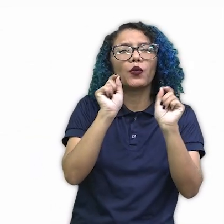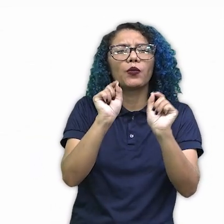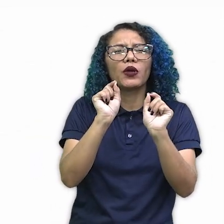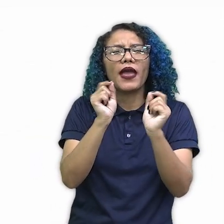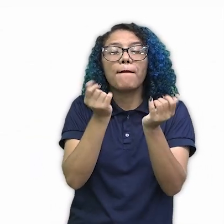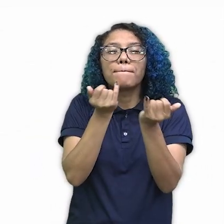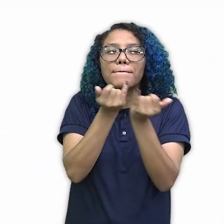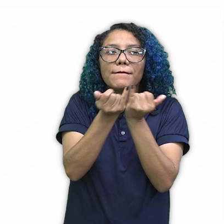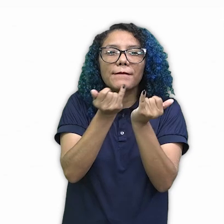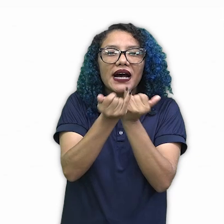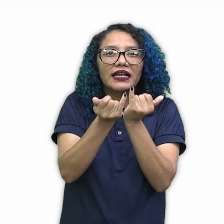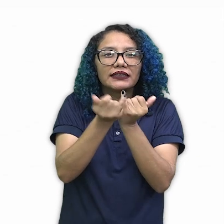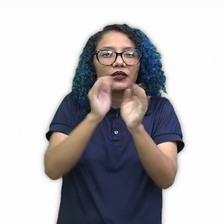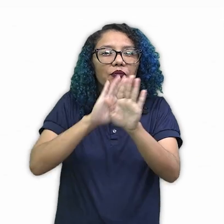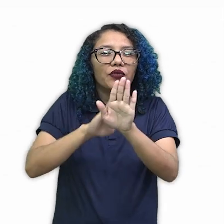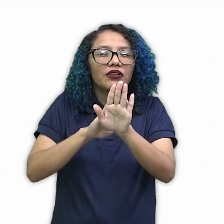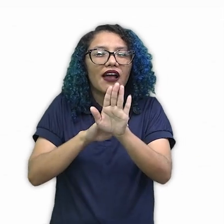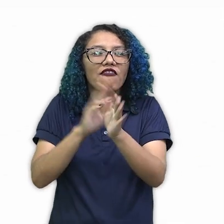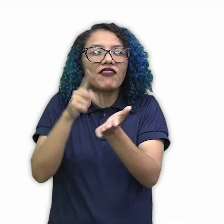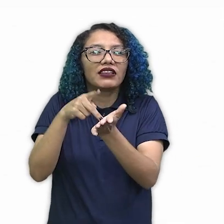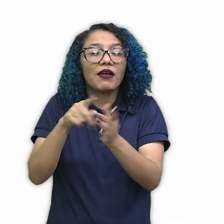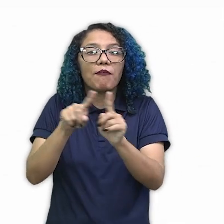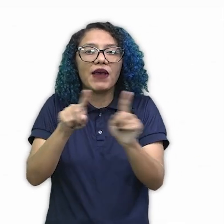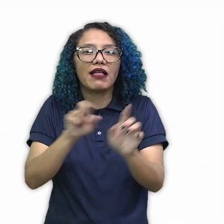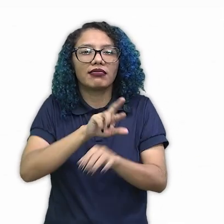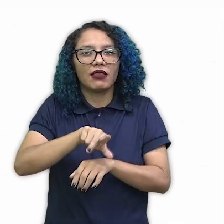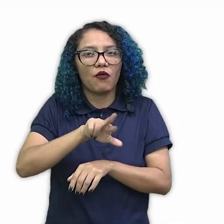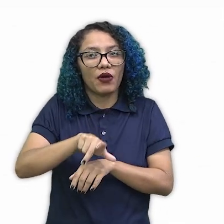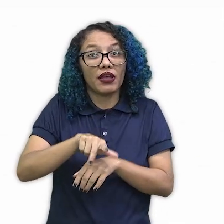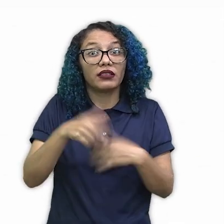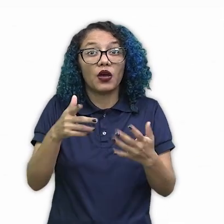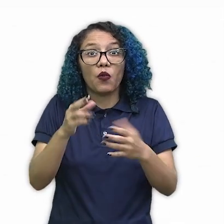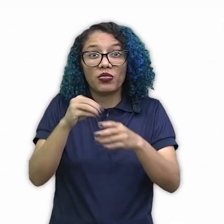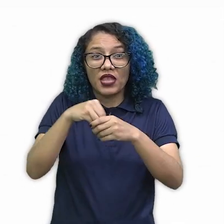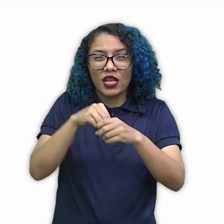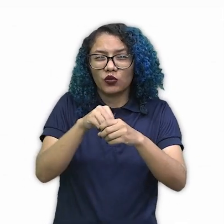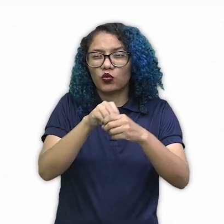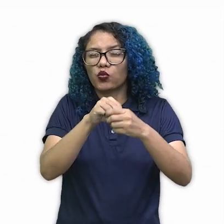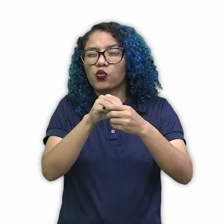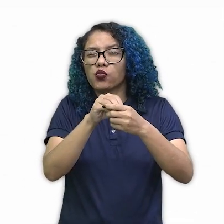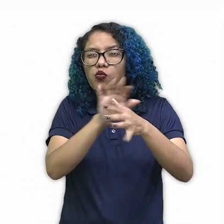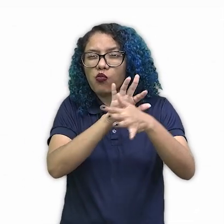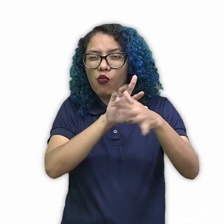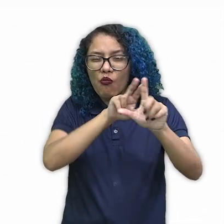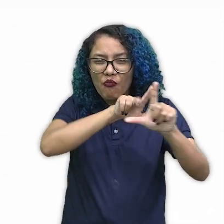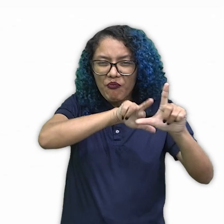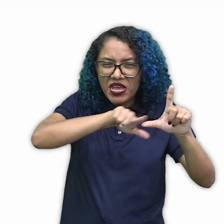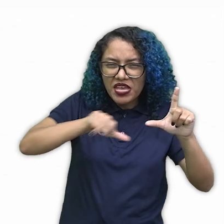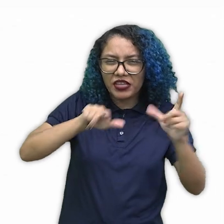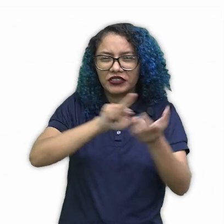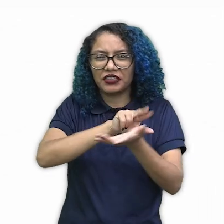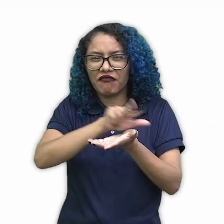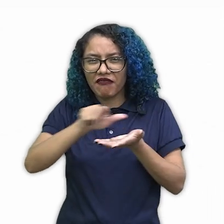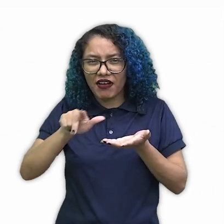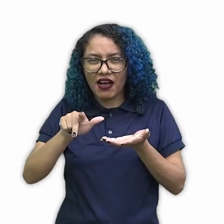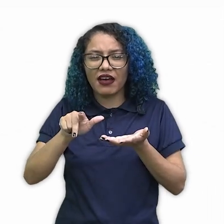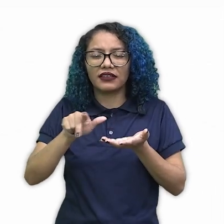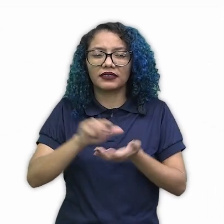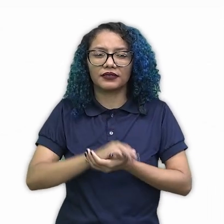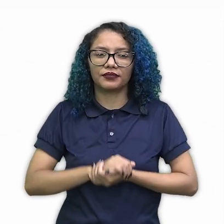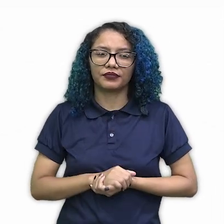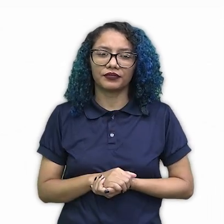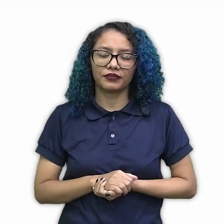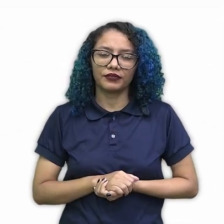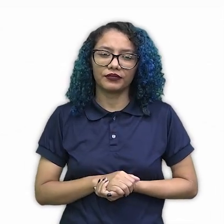seja verdade. E aí os meios de comunicação, as mídias sociais hoje, né, os filósofos e sociólogos, vou colocar